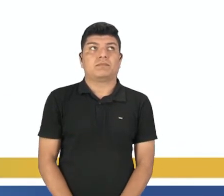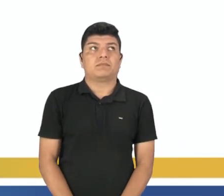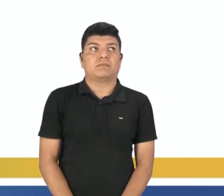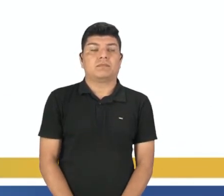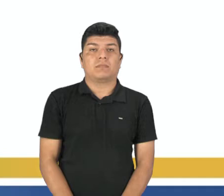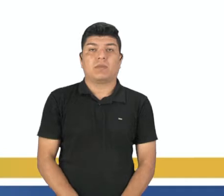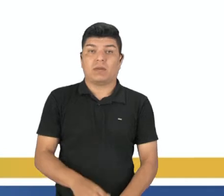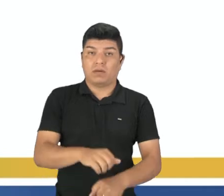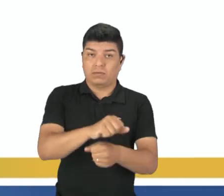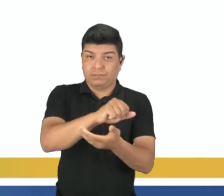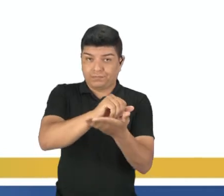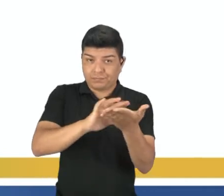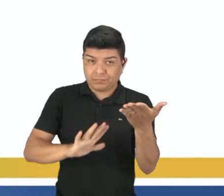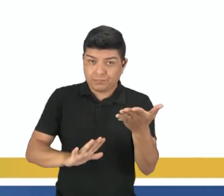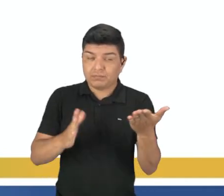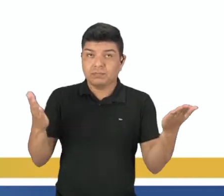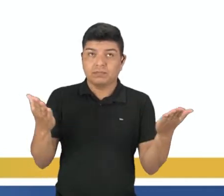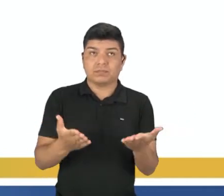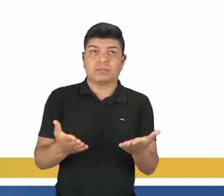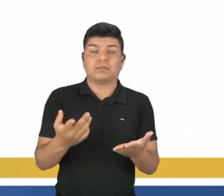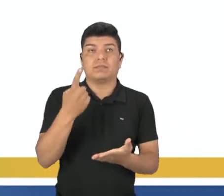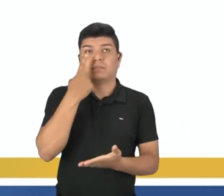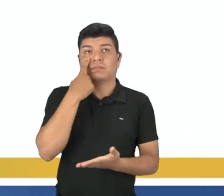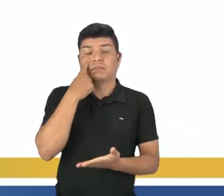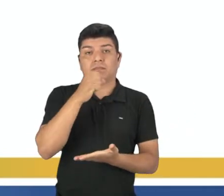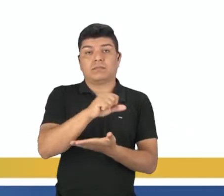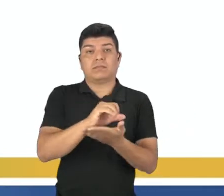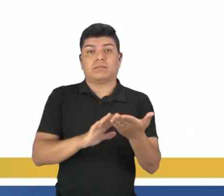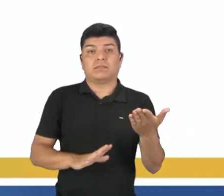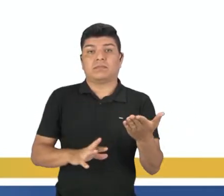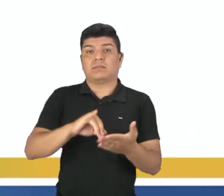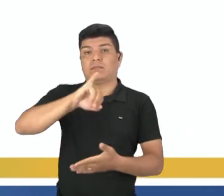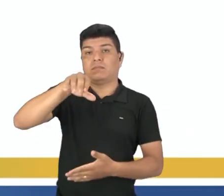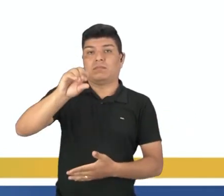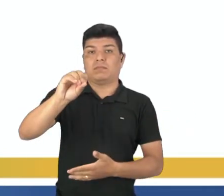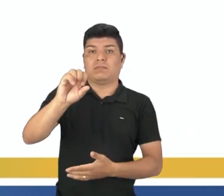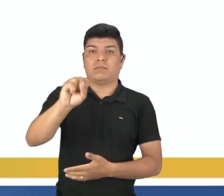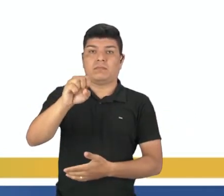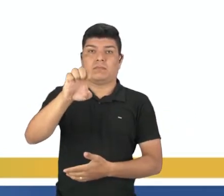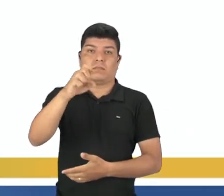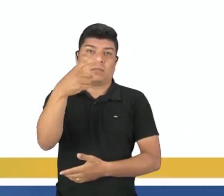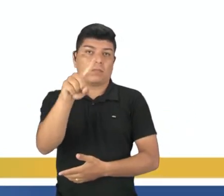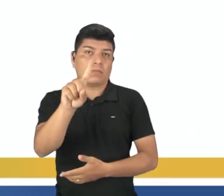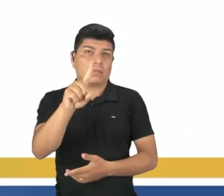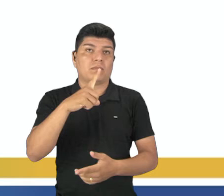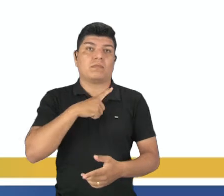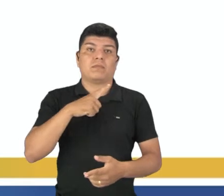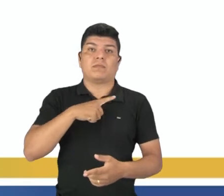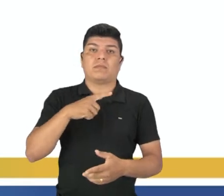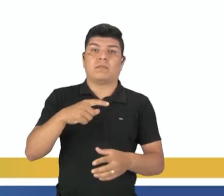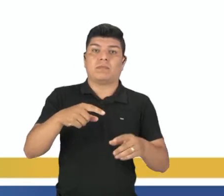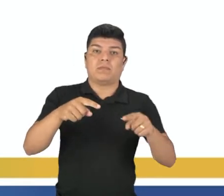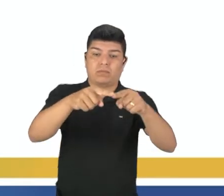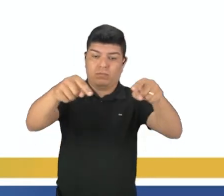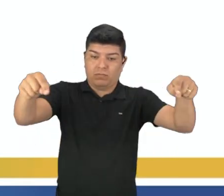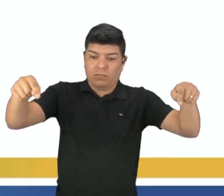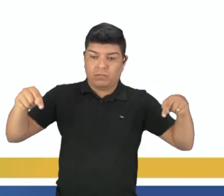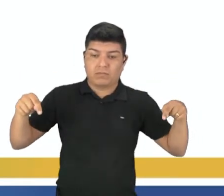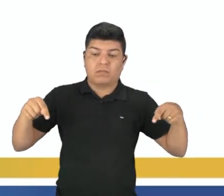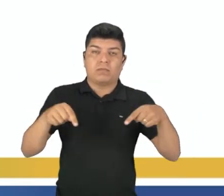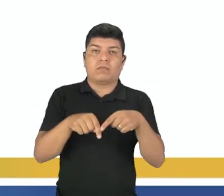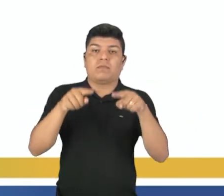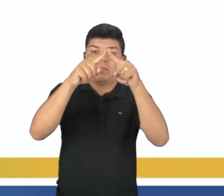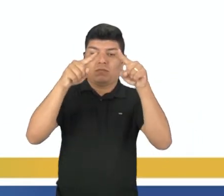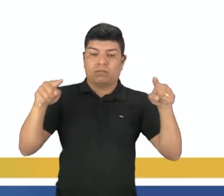Então, vamos exercitar um pouquinho. Observe aí no exercício que José possui um terreno triangular, conforme mostra essa